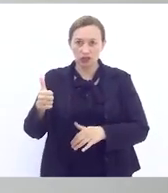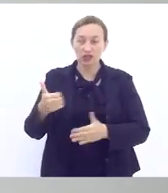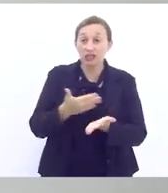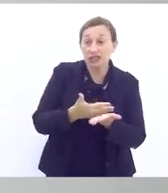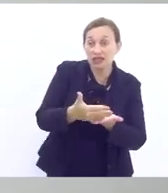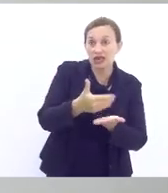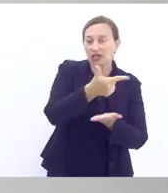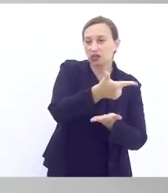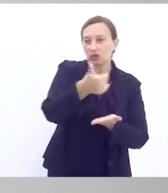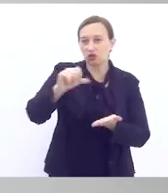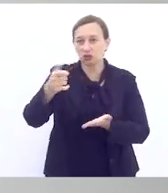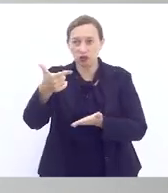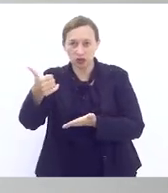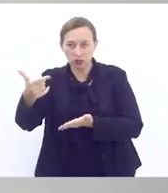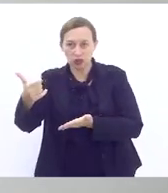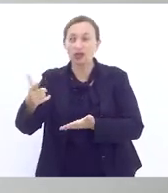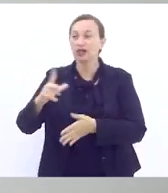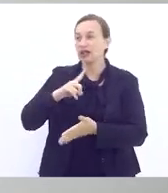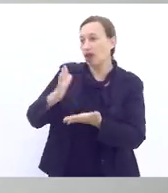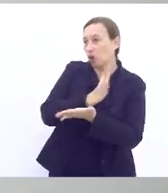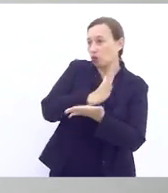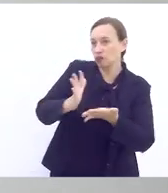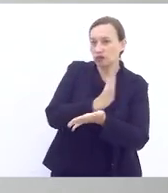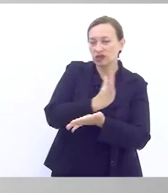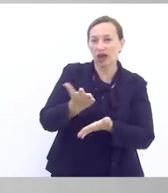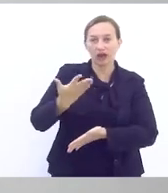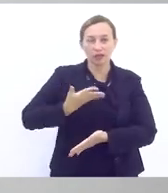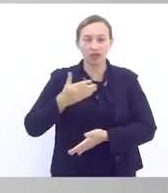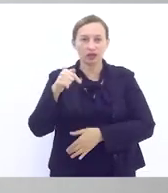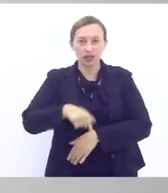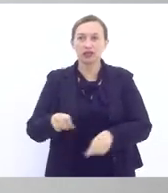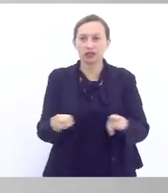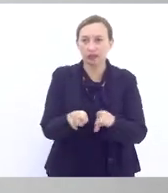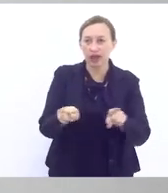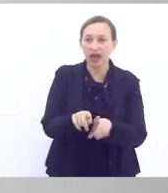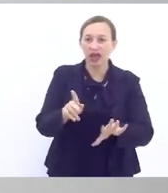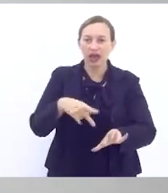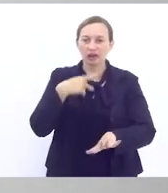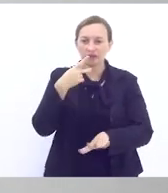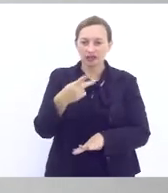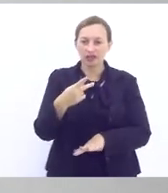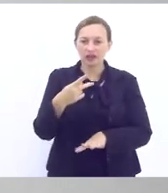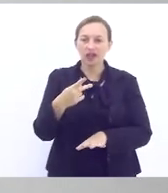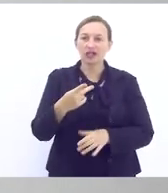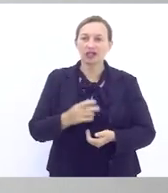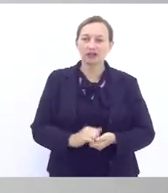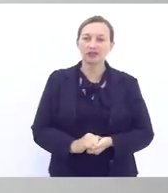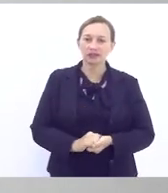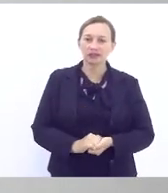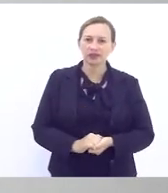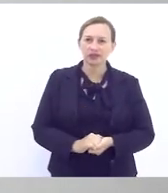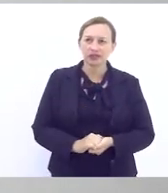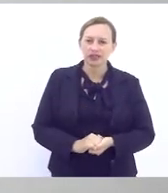alguns colegas aqui presentes também e mas a minha fala hoje é enquanto tal né talvez eu ponho alguma coisa que enquanto